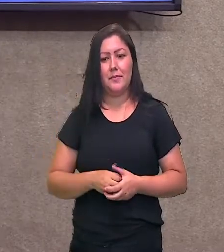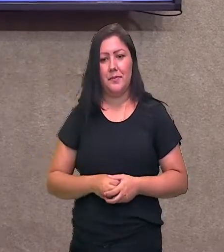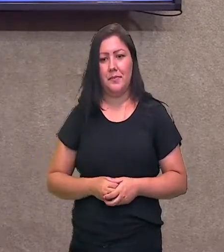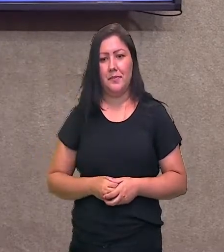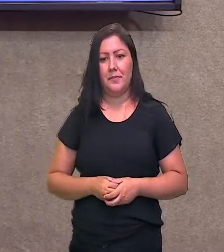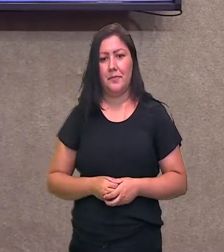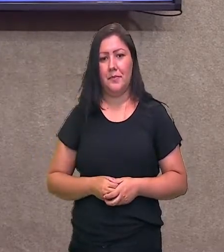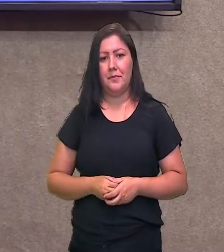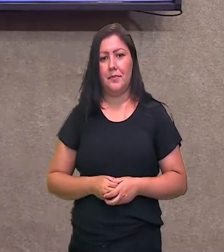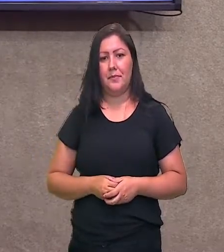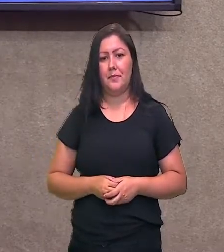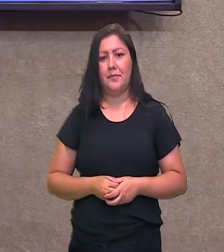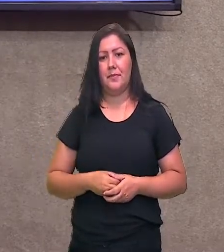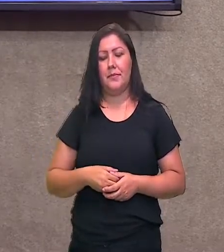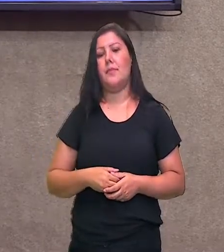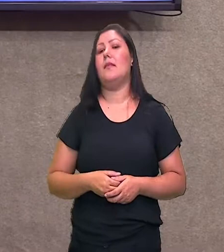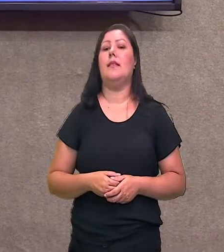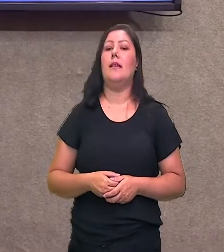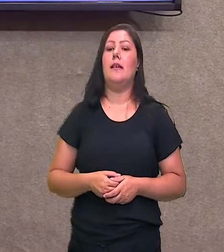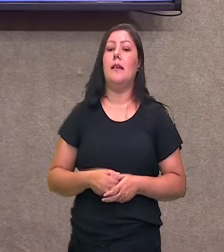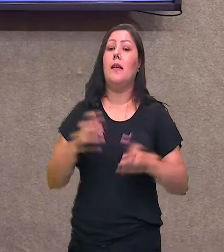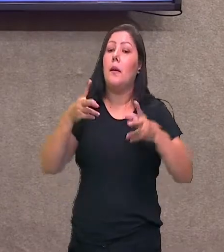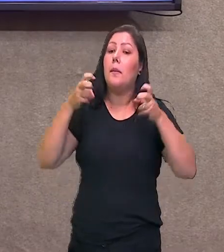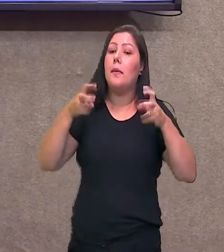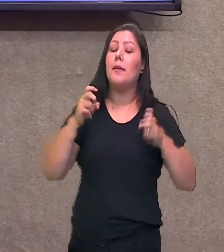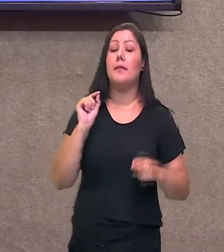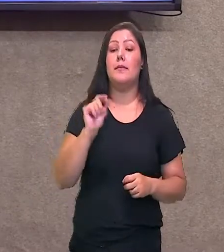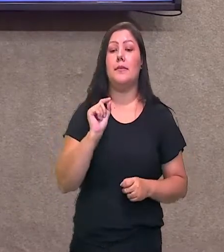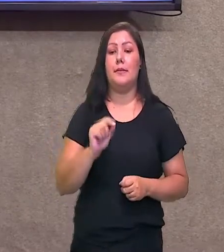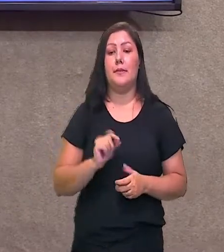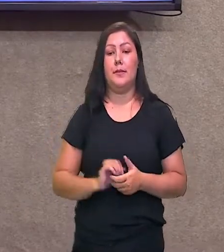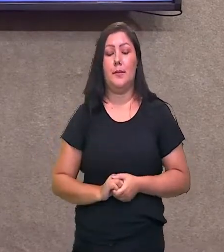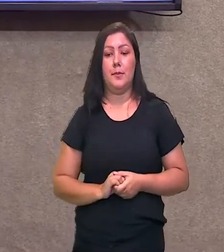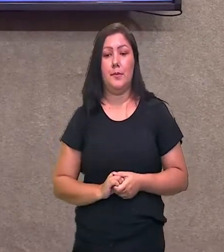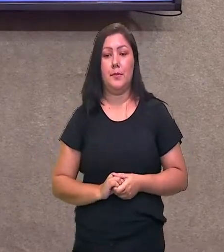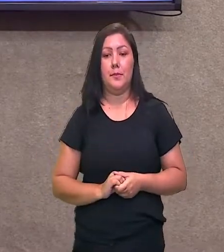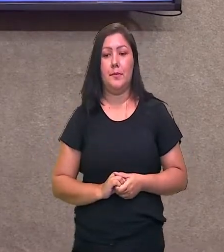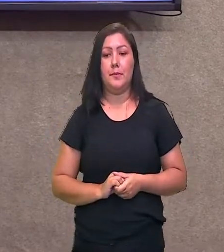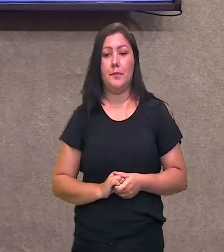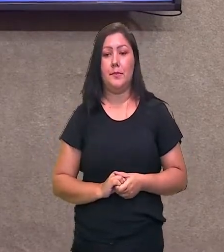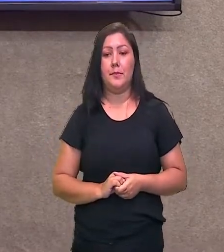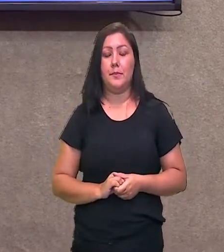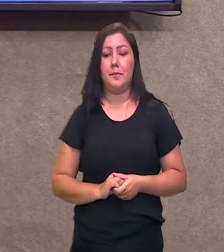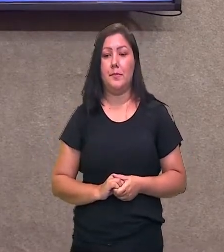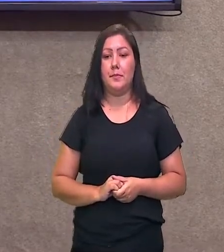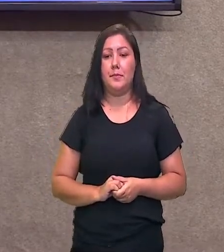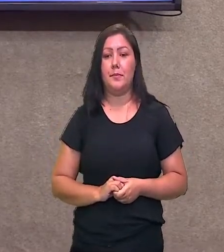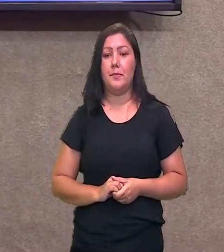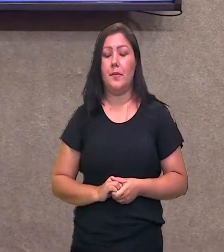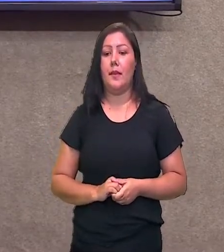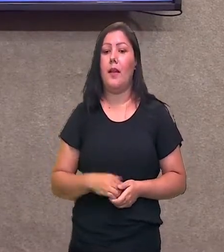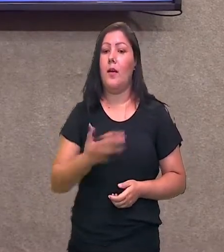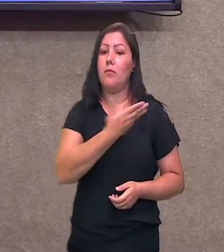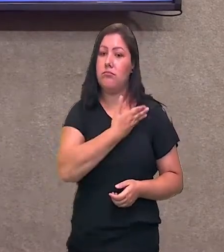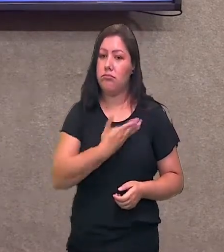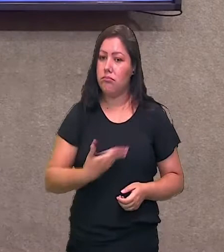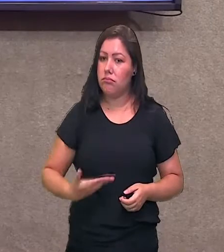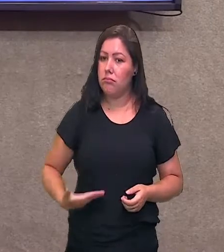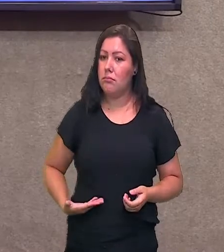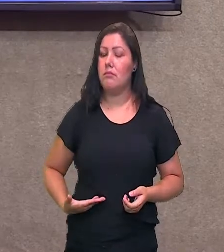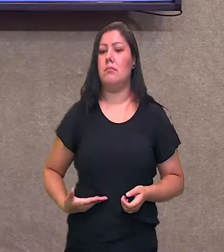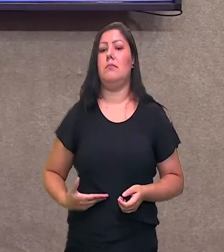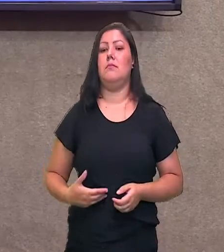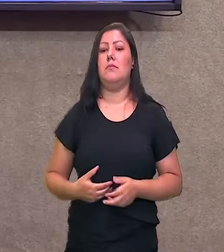visto aí uma certa quebra de braço entre o presidente do país, o